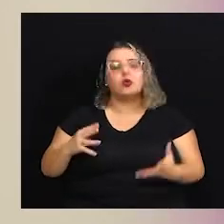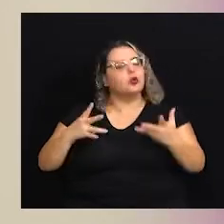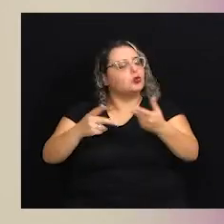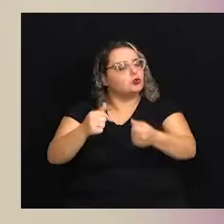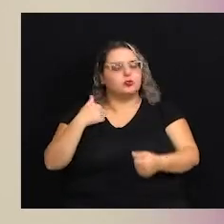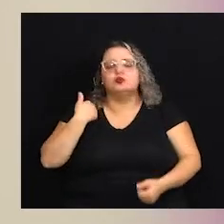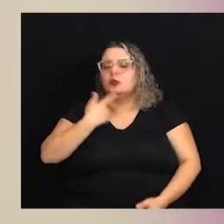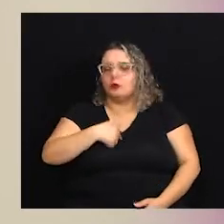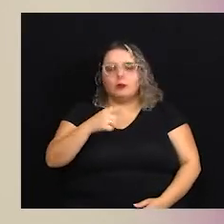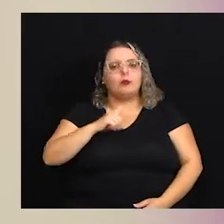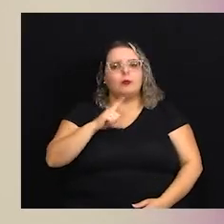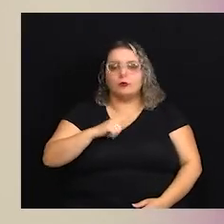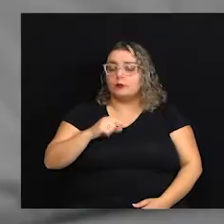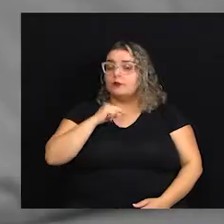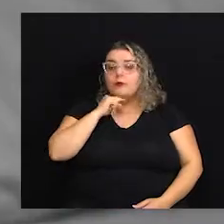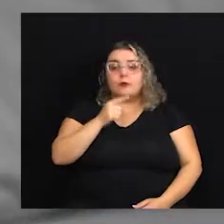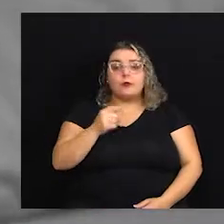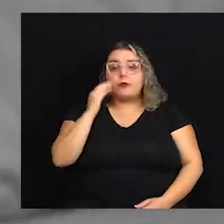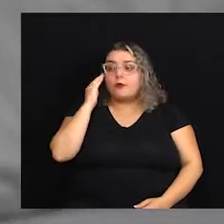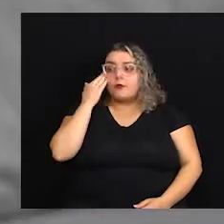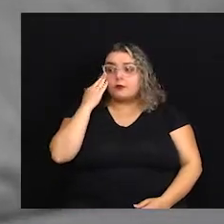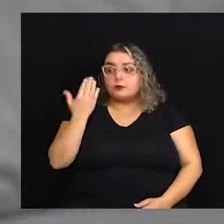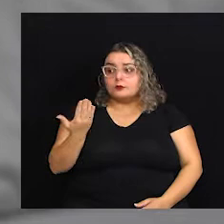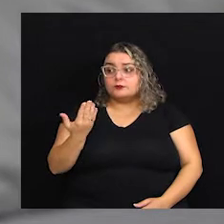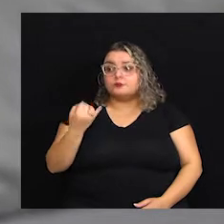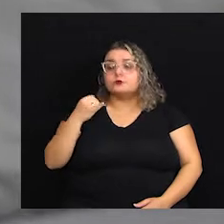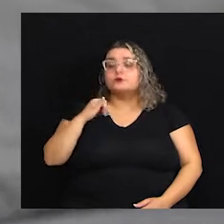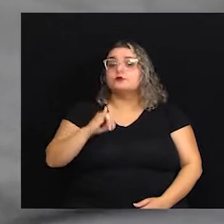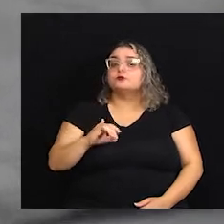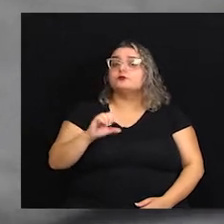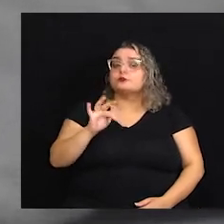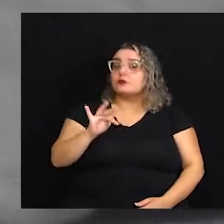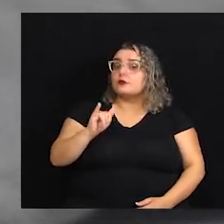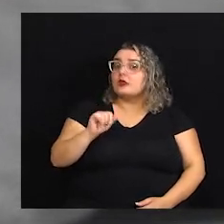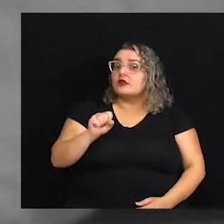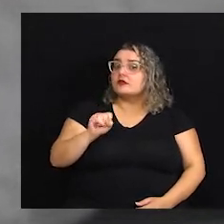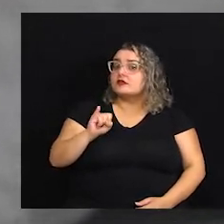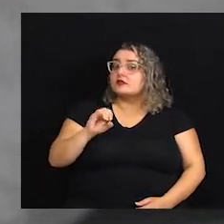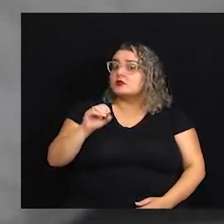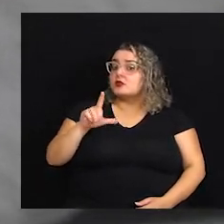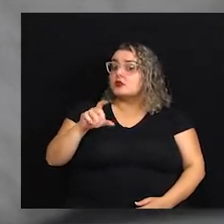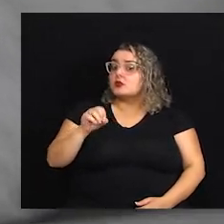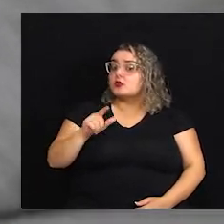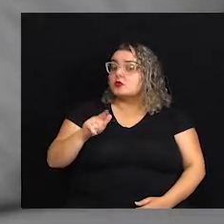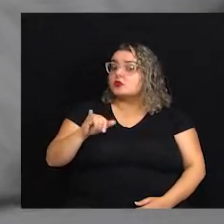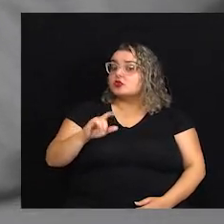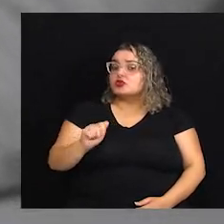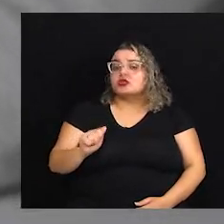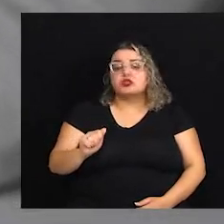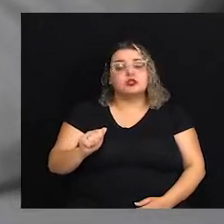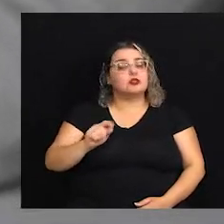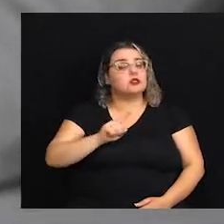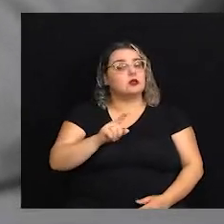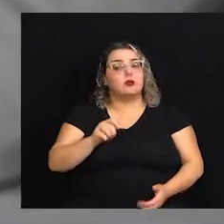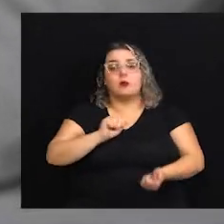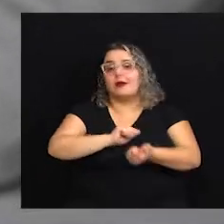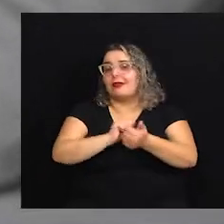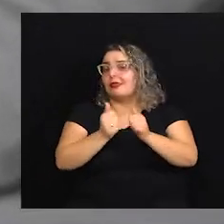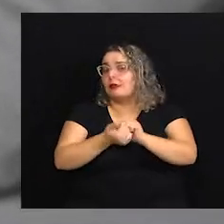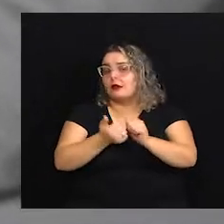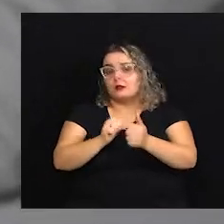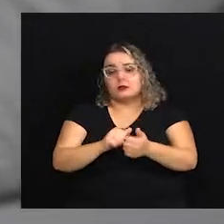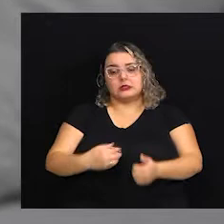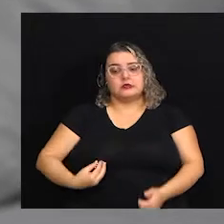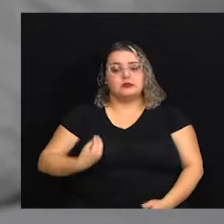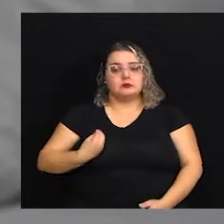vamos ter. Ninguém entende. E se essa fisiologia não se adequar àquele estilo de vida, porque a mulher que